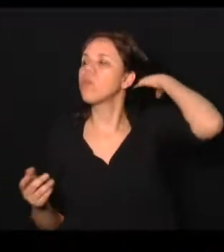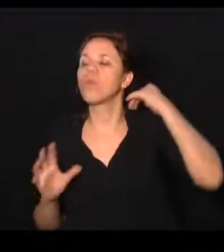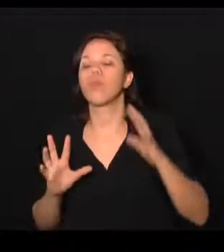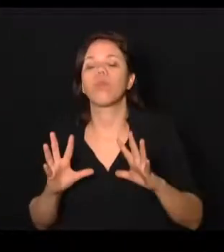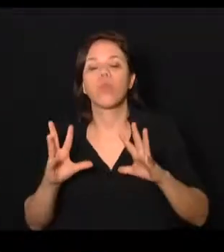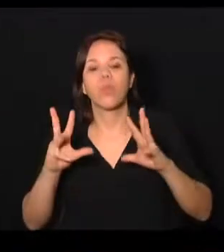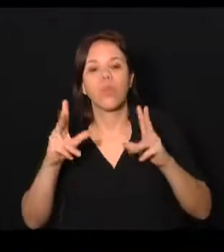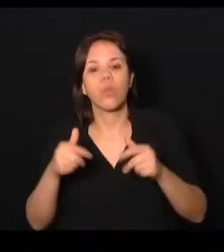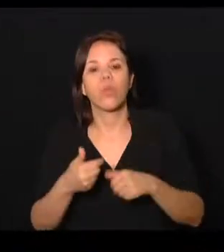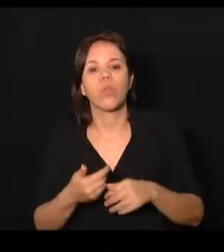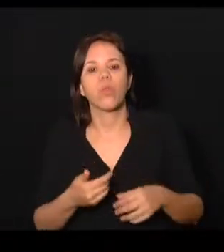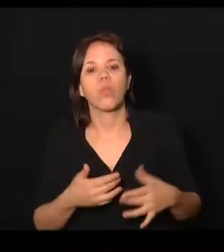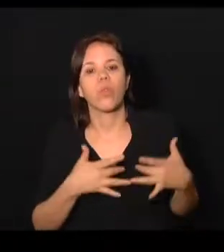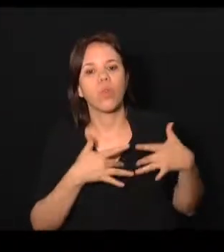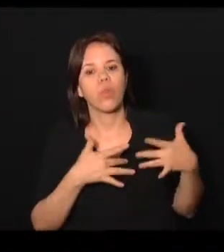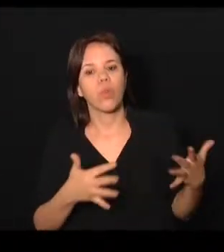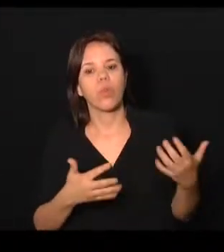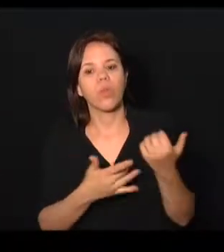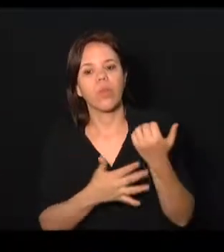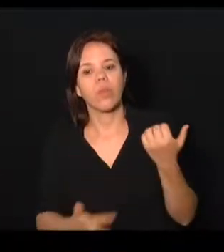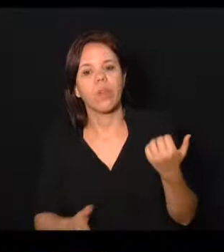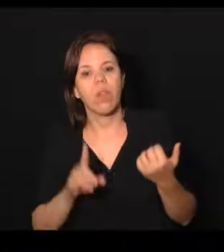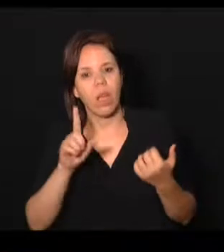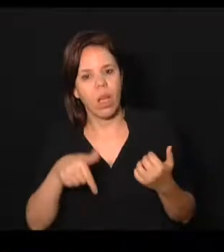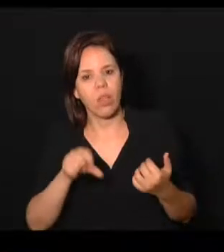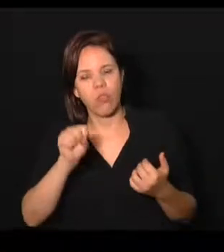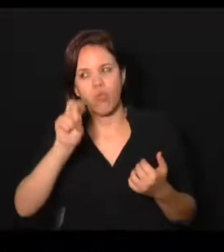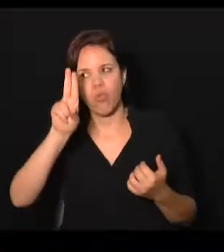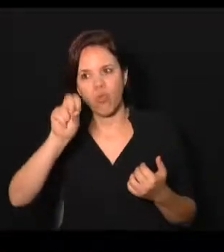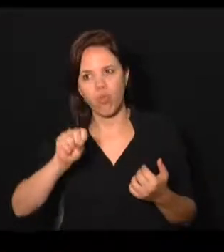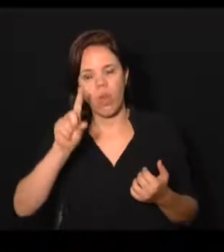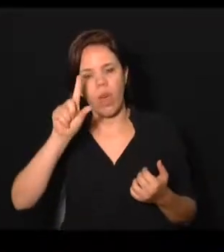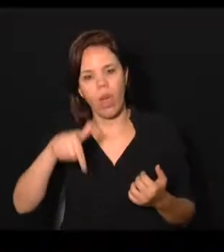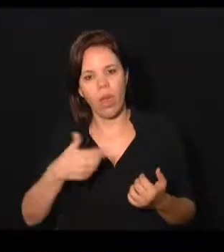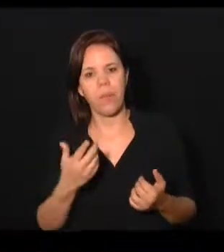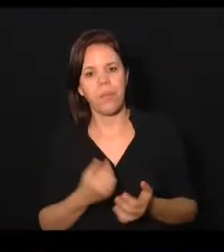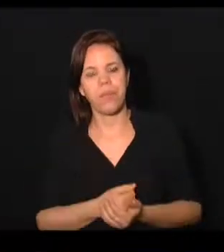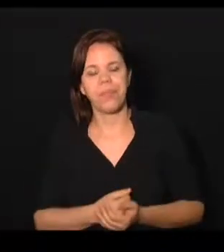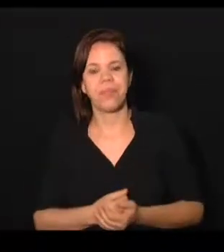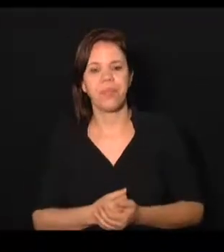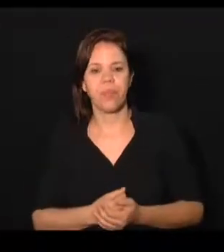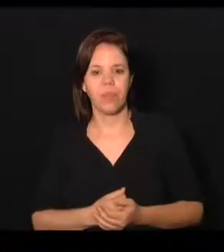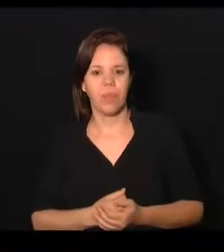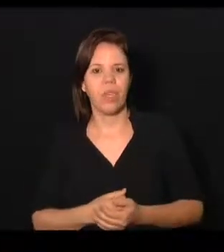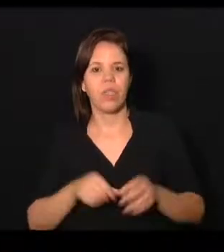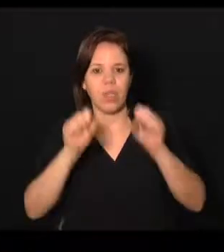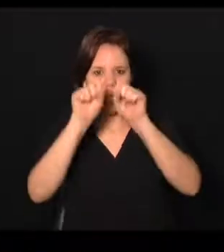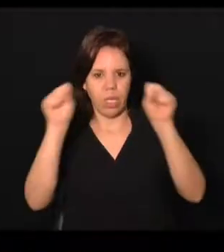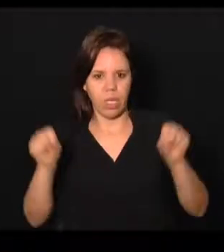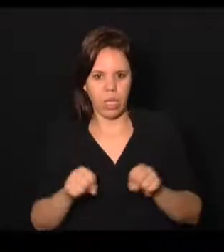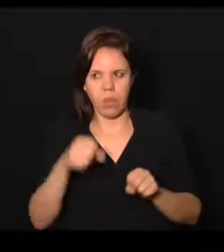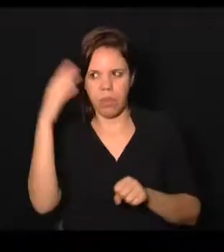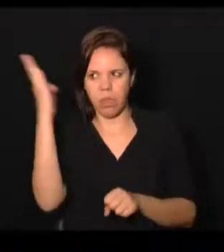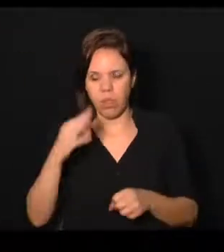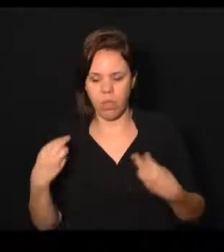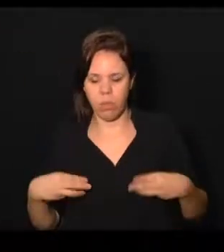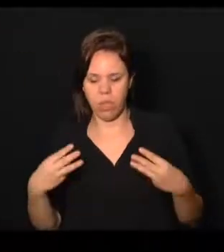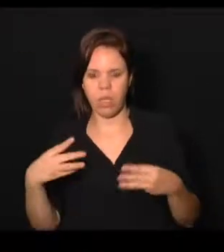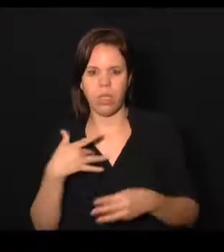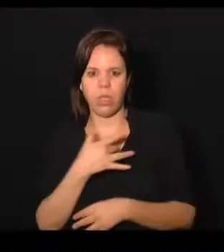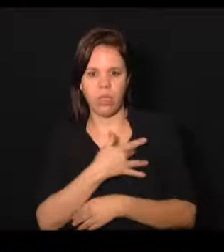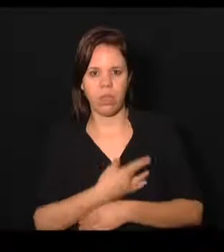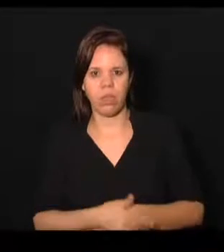Todo o sangue para a rede SUS, ela é ofertada através da Hemorrede Nacional do Ministério da Saúde, com seus